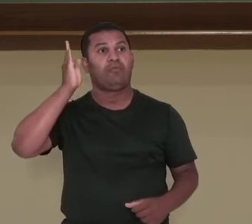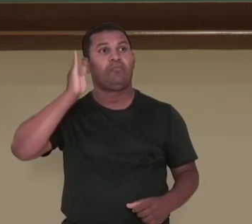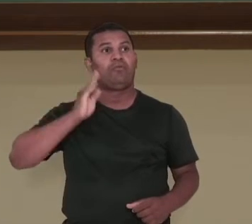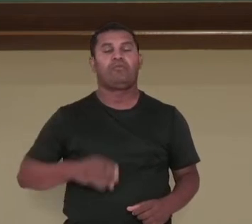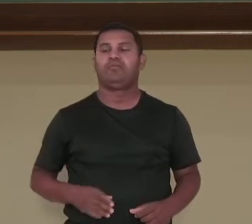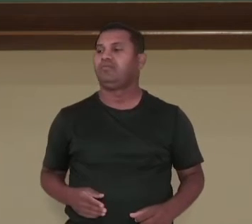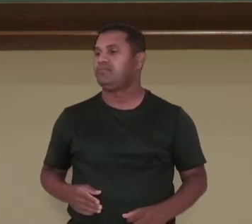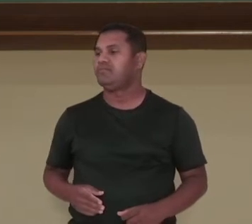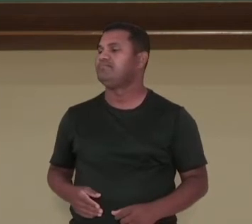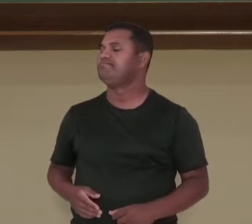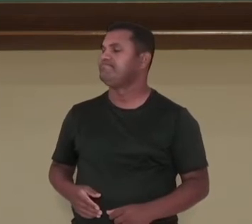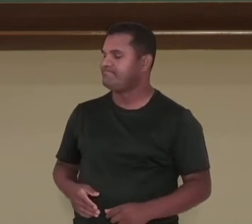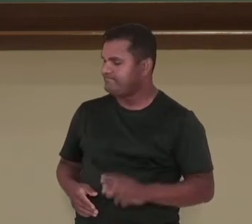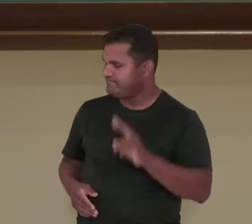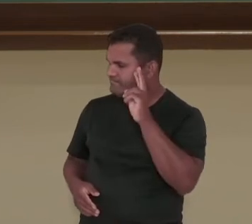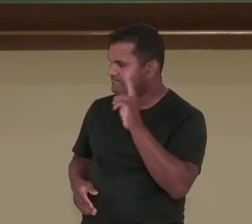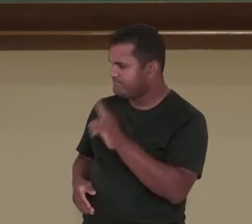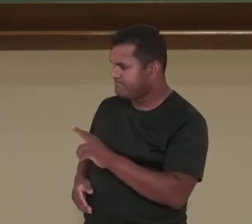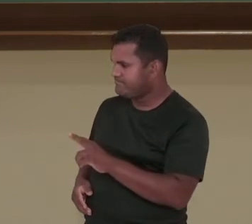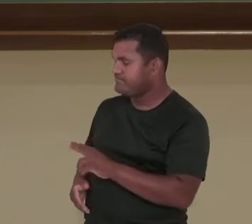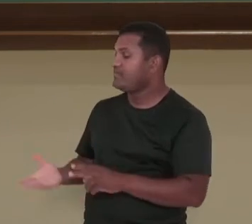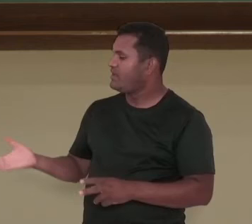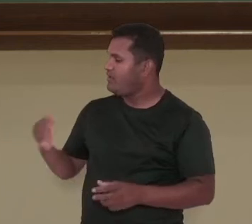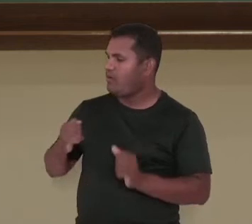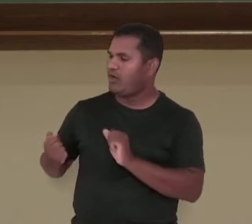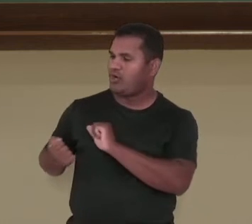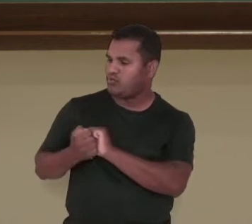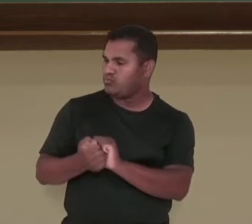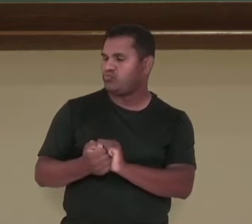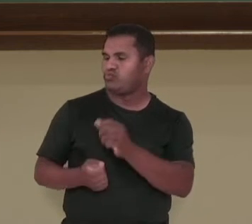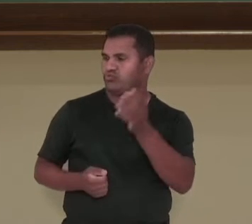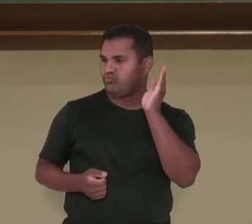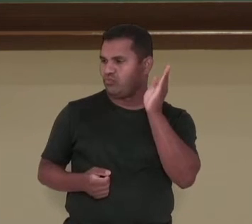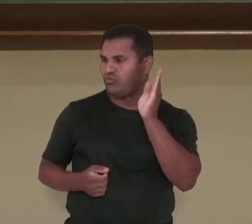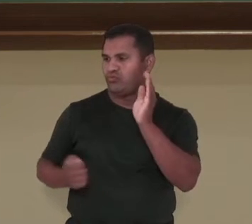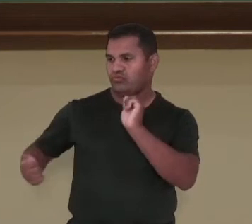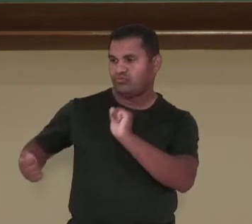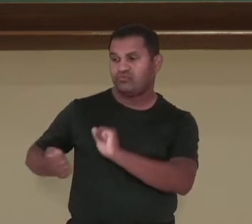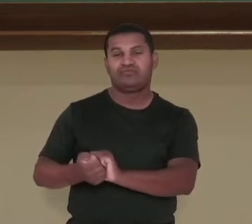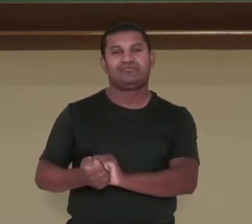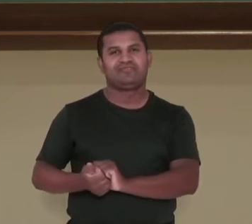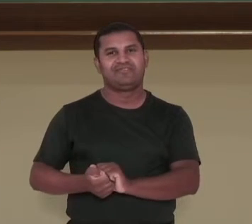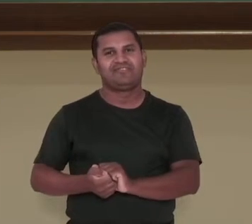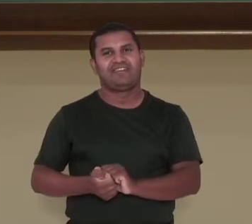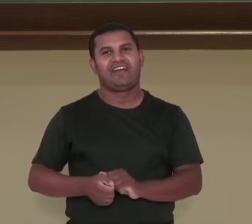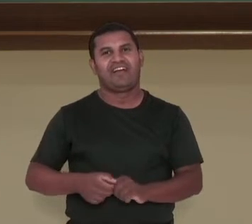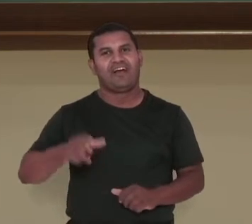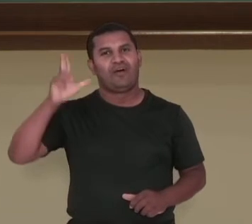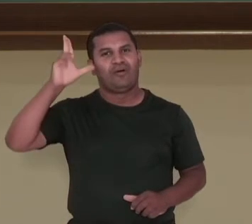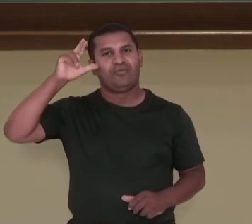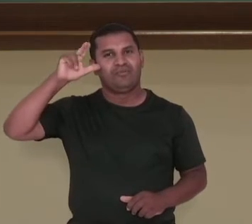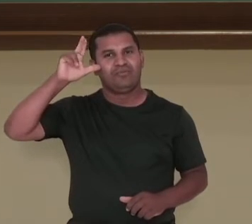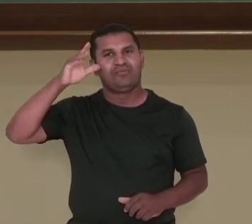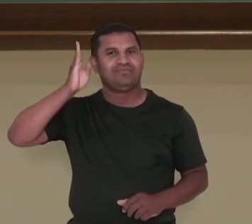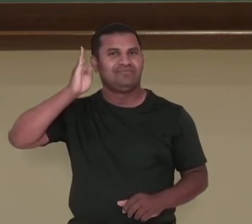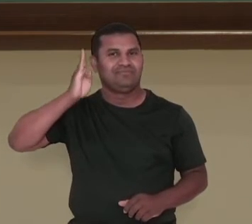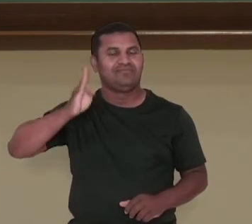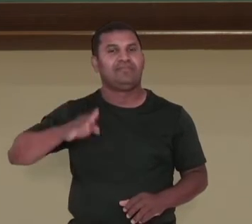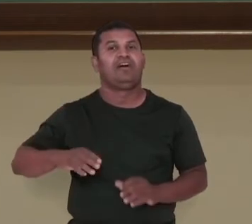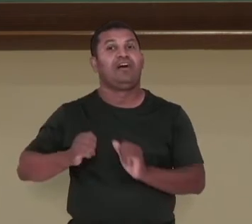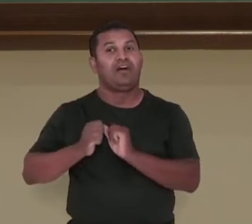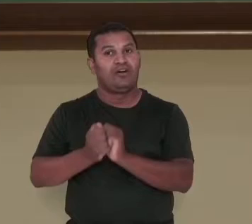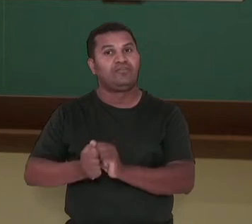então vamos encontrar ele, e aí eles vão conseguir mudar essa situação graças à proatividade, certo? Então,